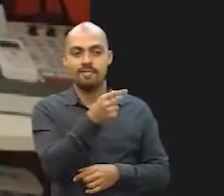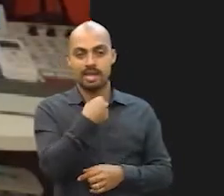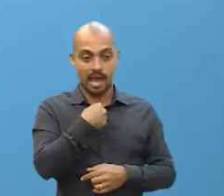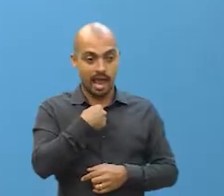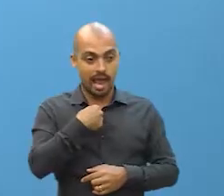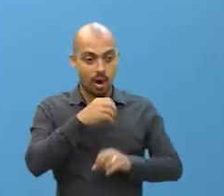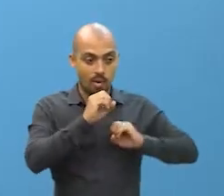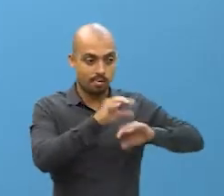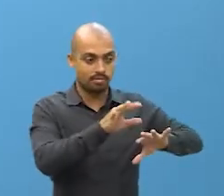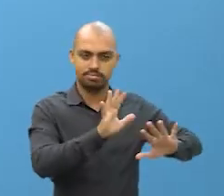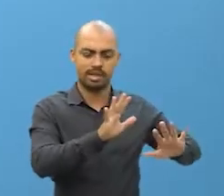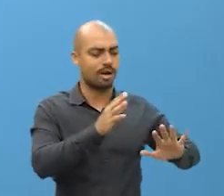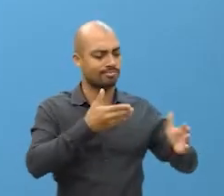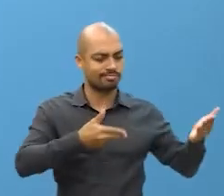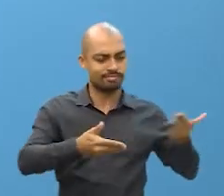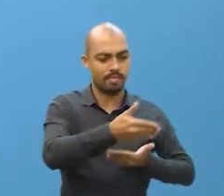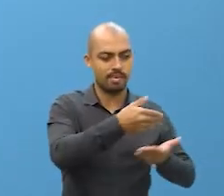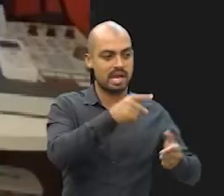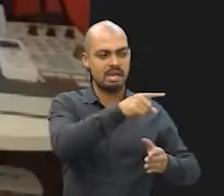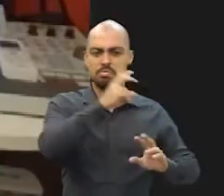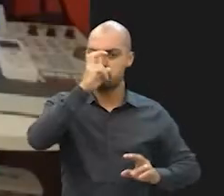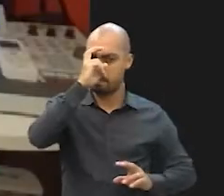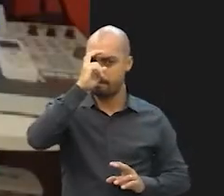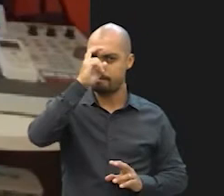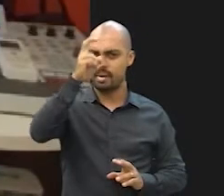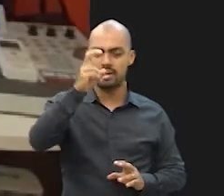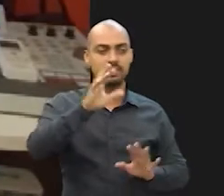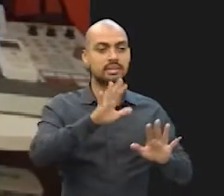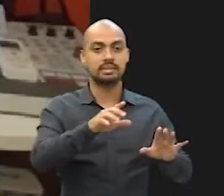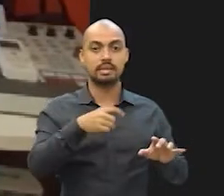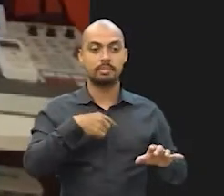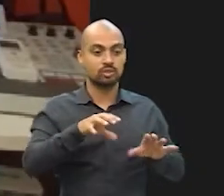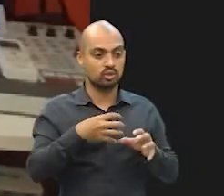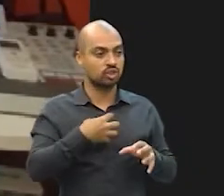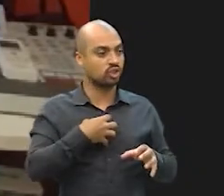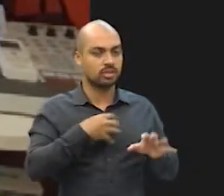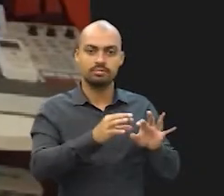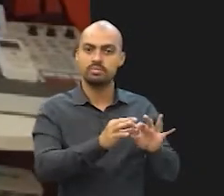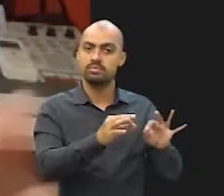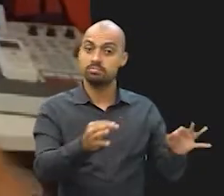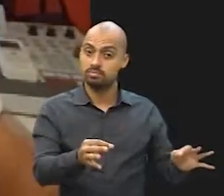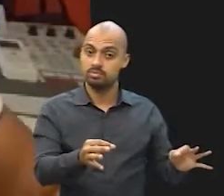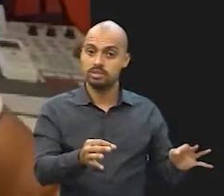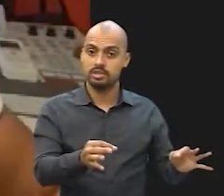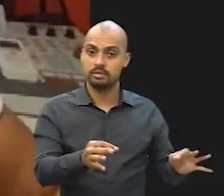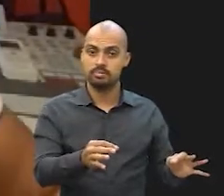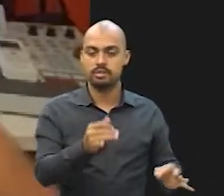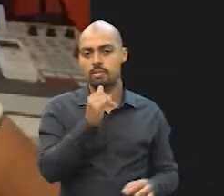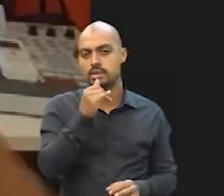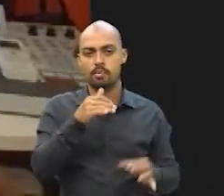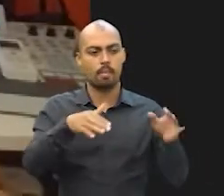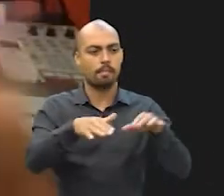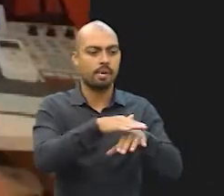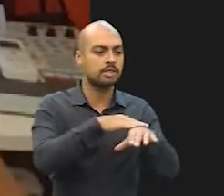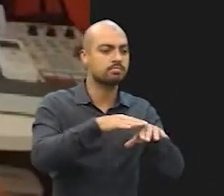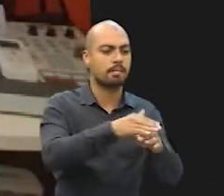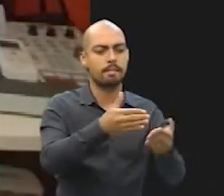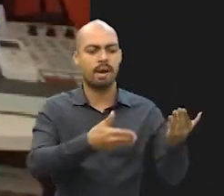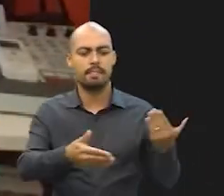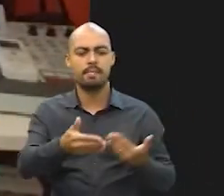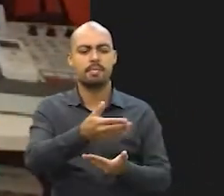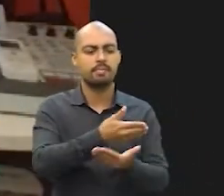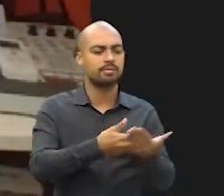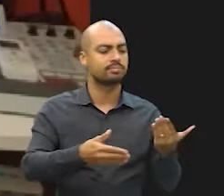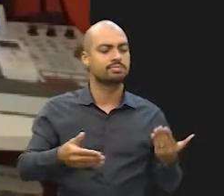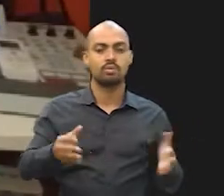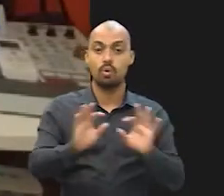aprende muito com ele. Ele é um cara muito culto e muito simples ao mesmo tempo, sabe? A conversa já é uma troca muito